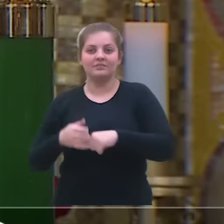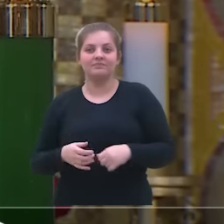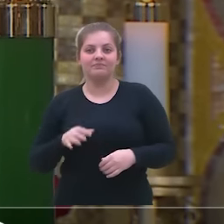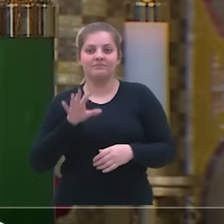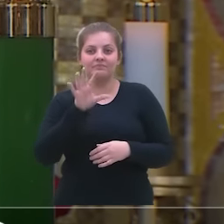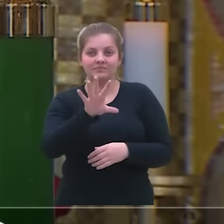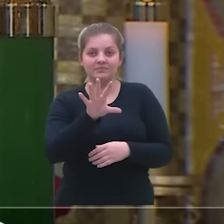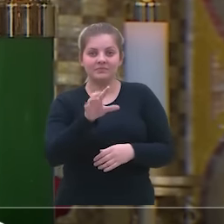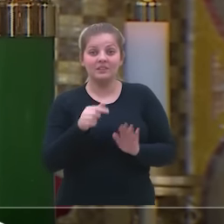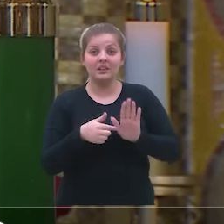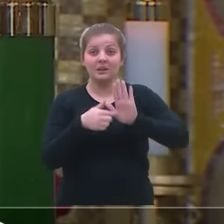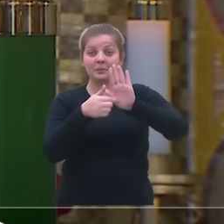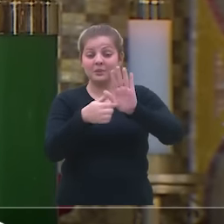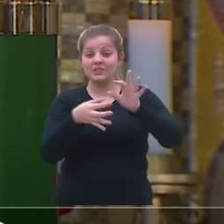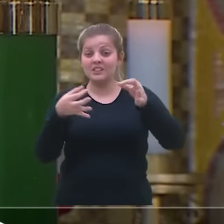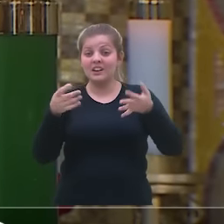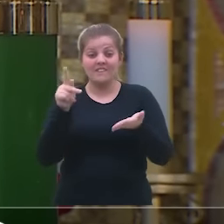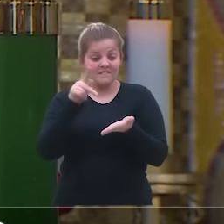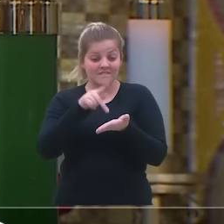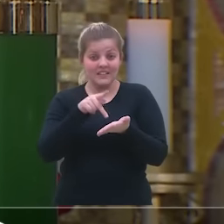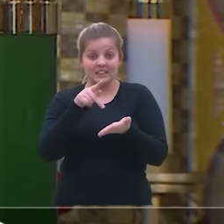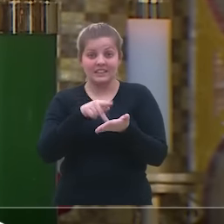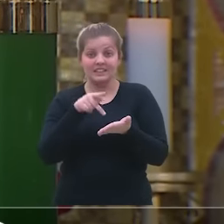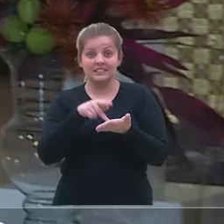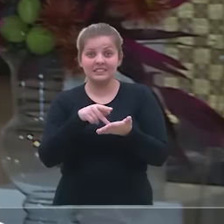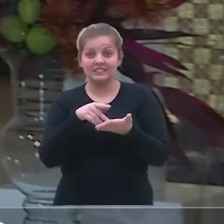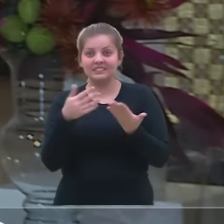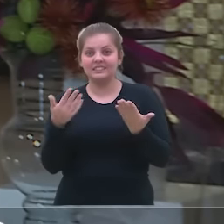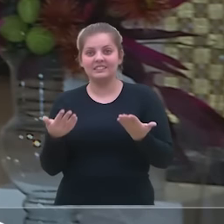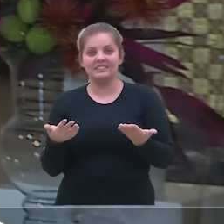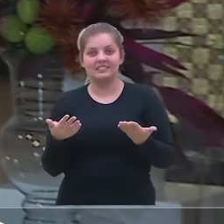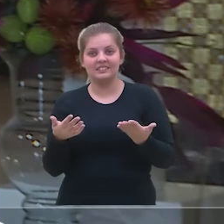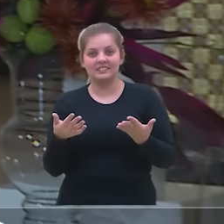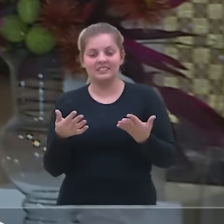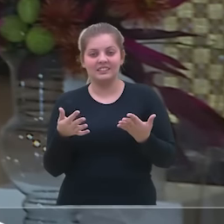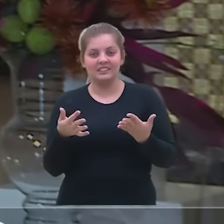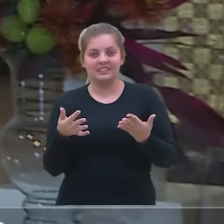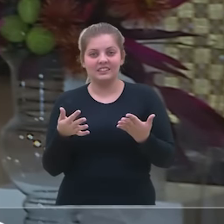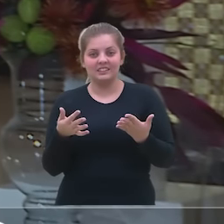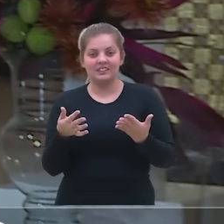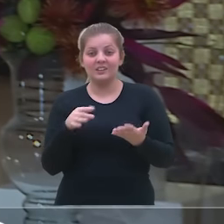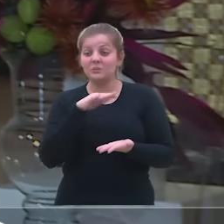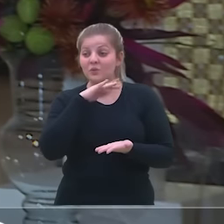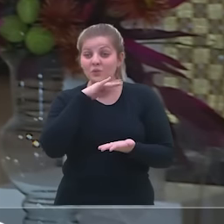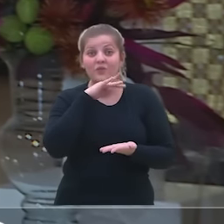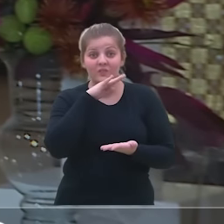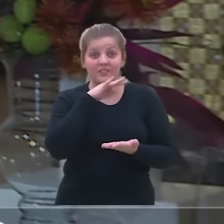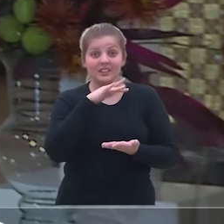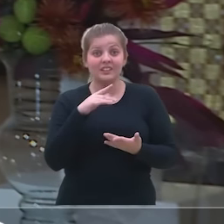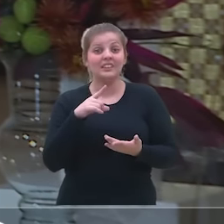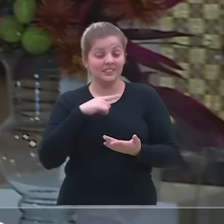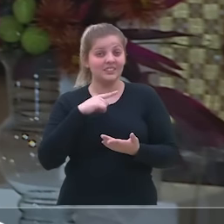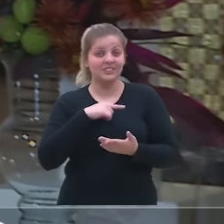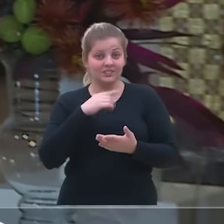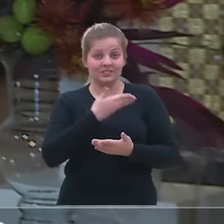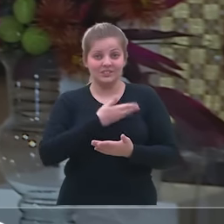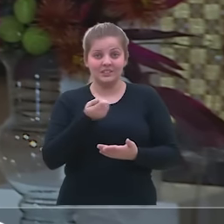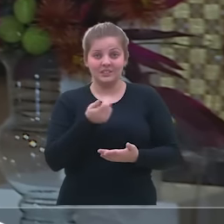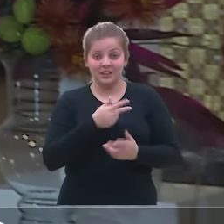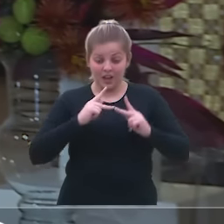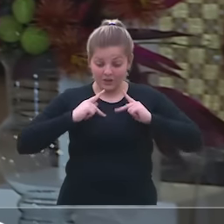isso é mostra a veracidade do fato a fragilidade dos Apóstolos mas é lindo isso a